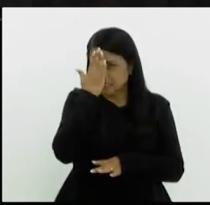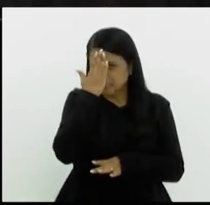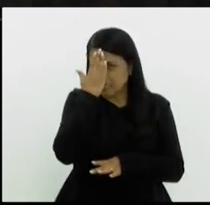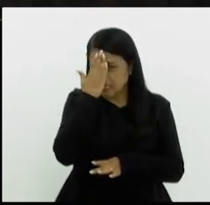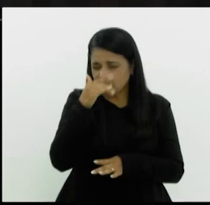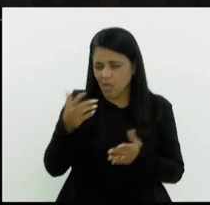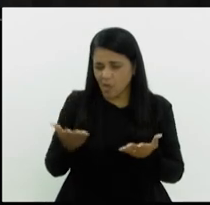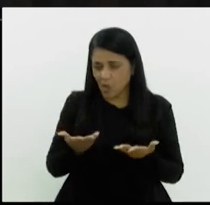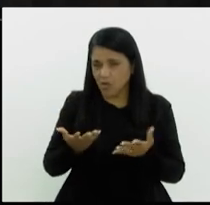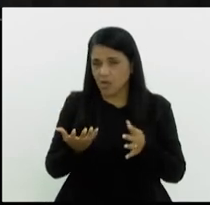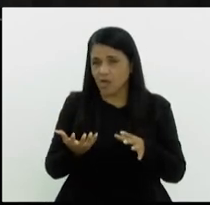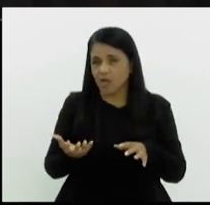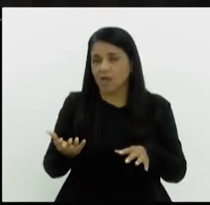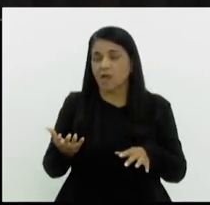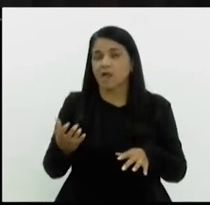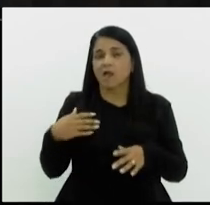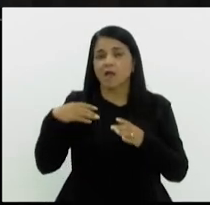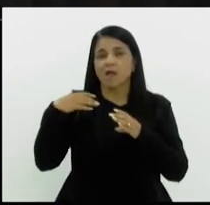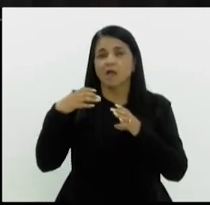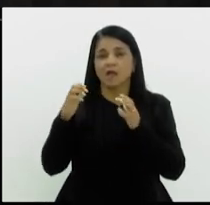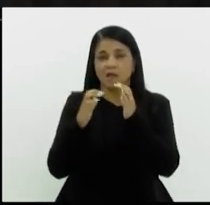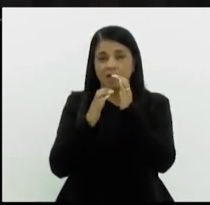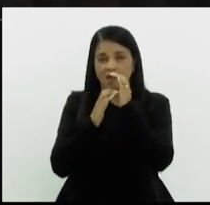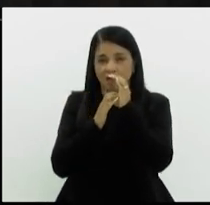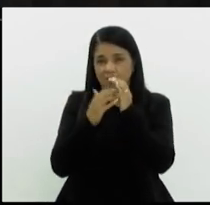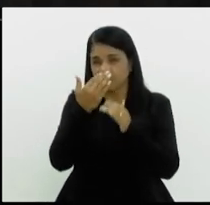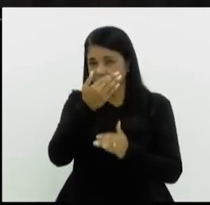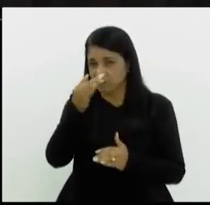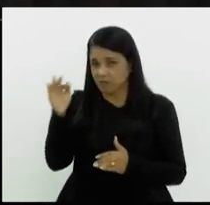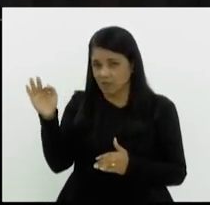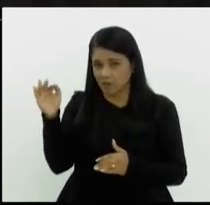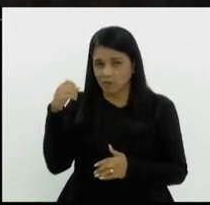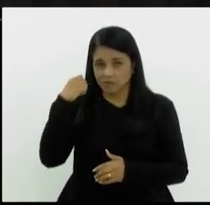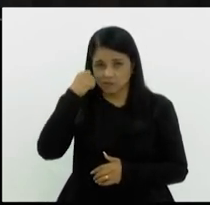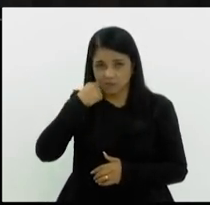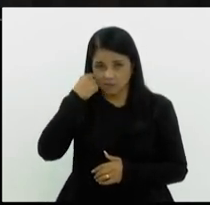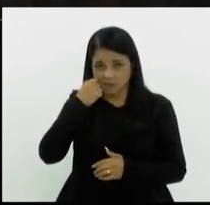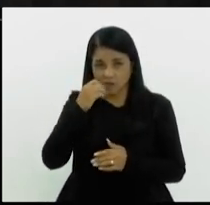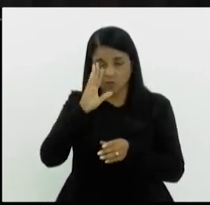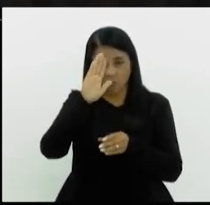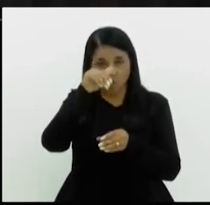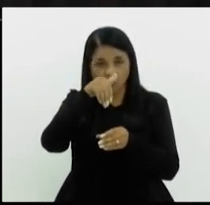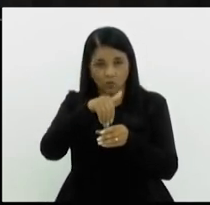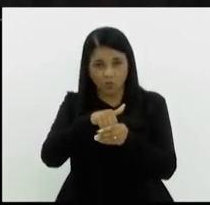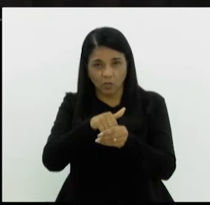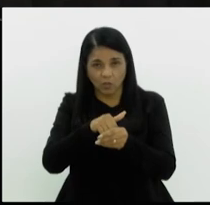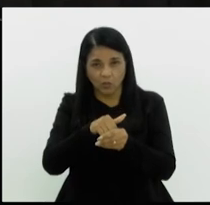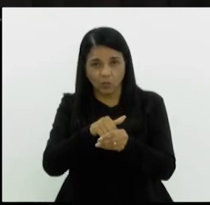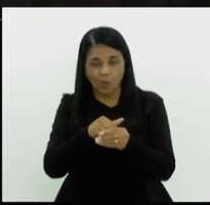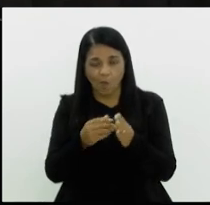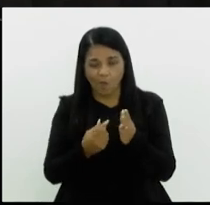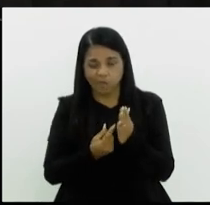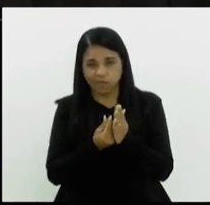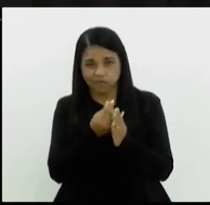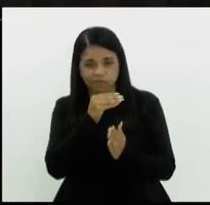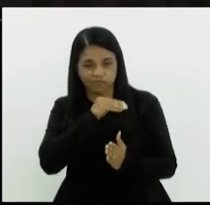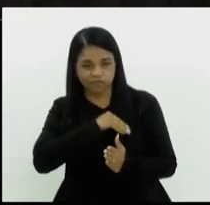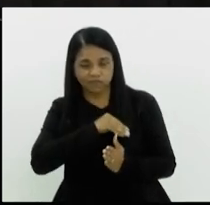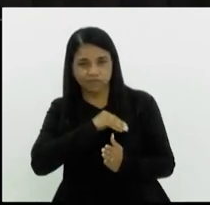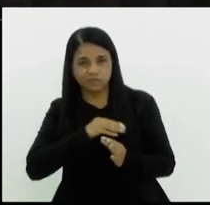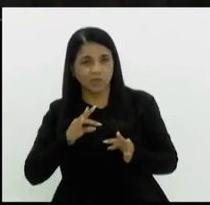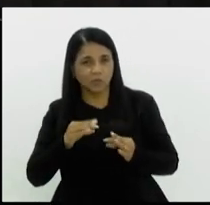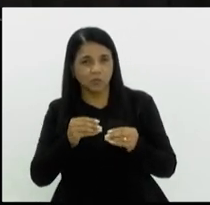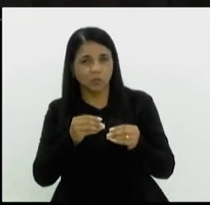Câmara Federal e no Senado, está se votando um aumento para todos os magistrados e promotores